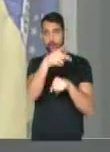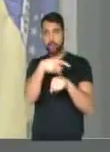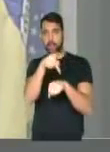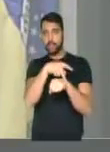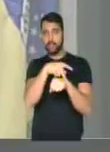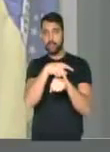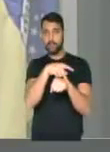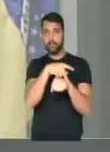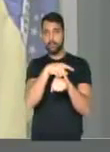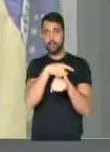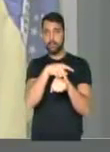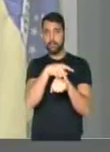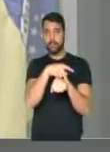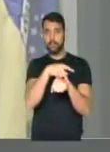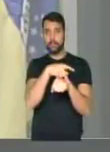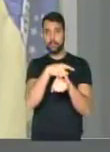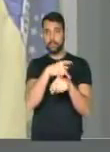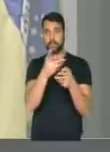próprio Nordeste.